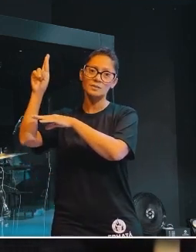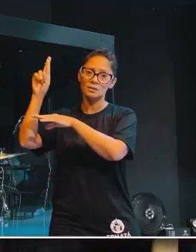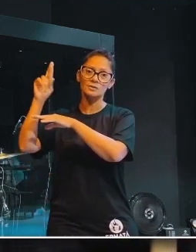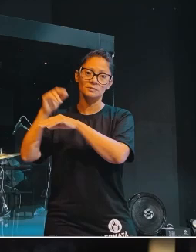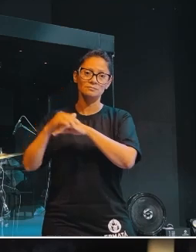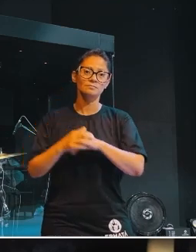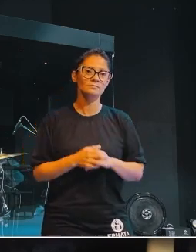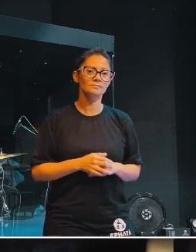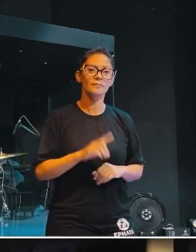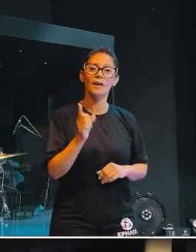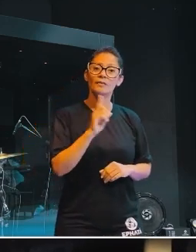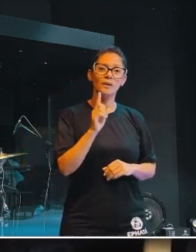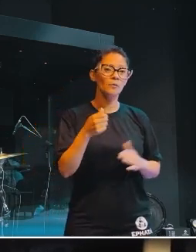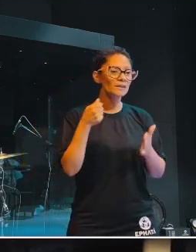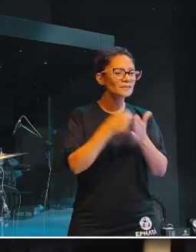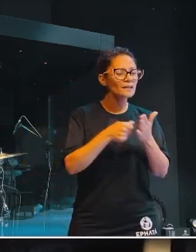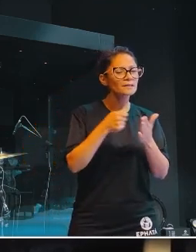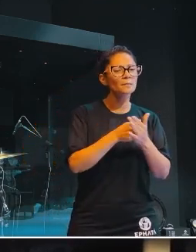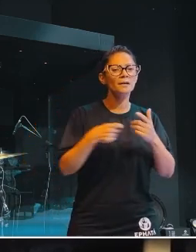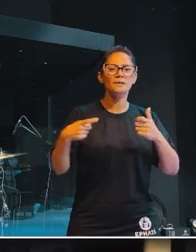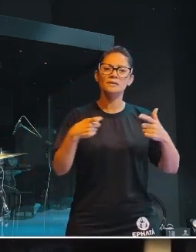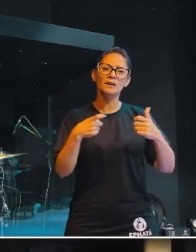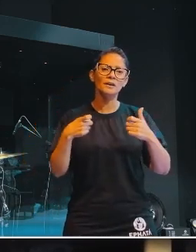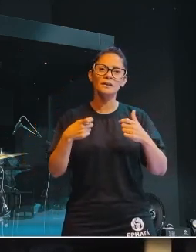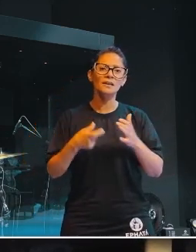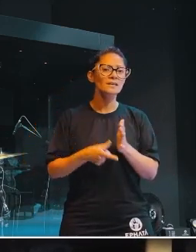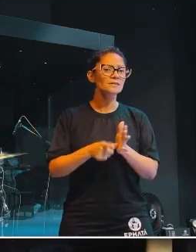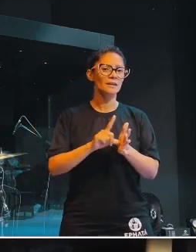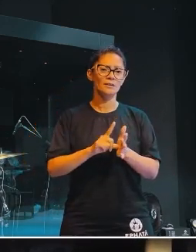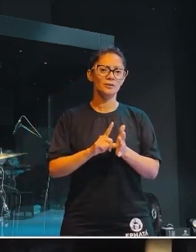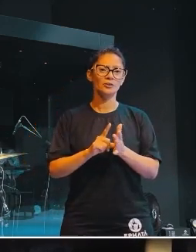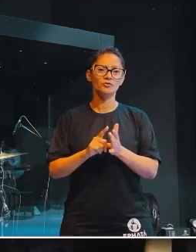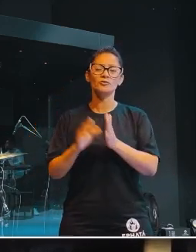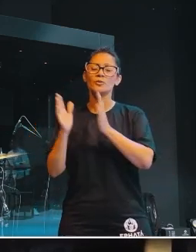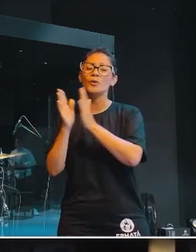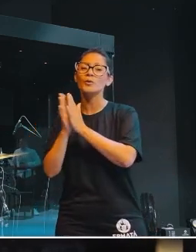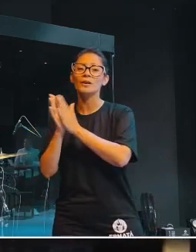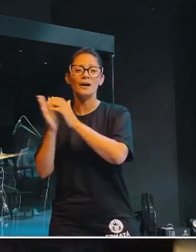Não entre nessa batalha sem antes consultar o Senhor.